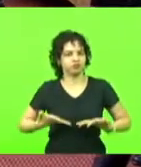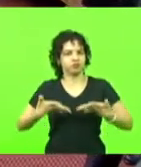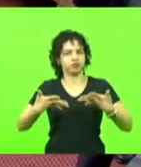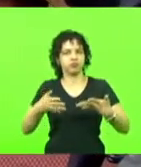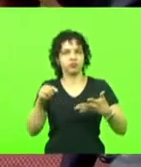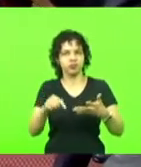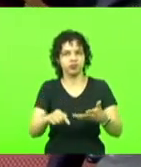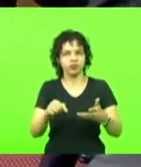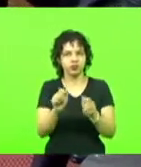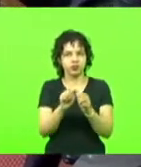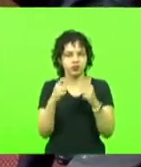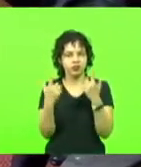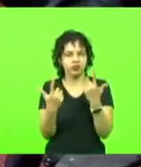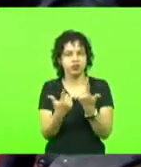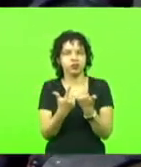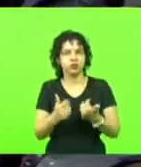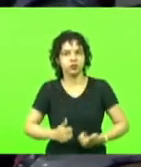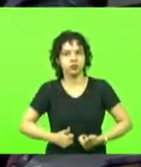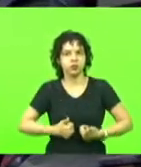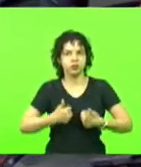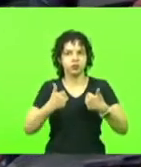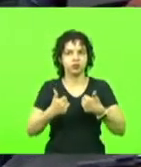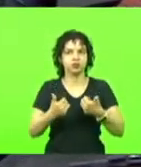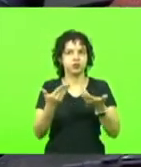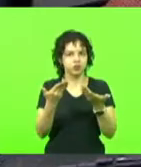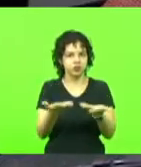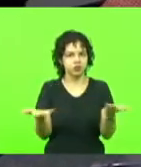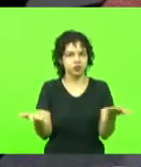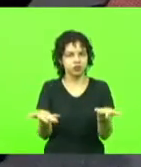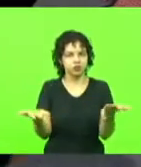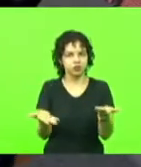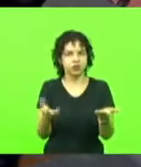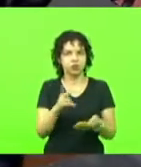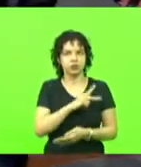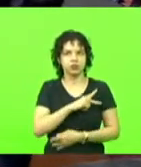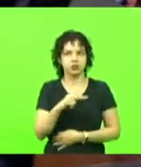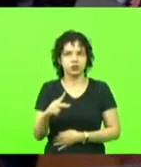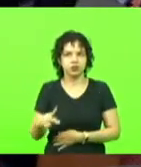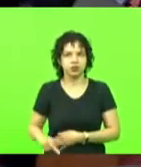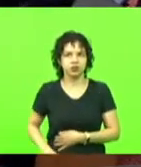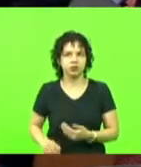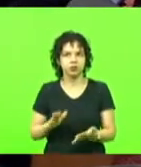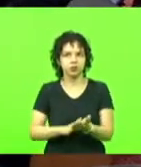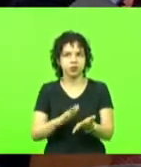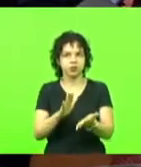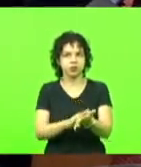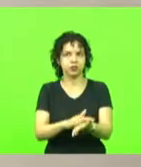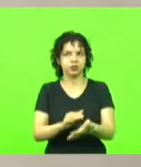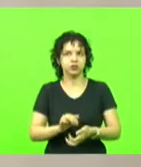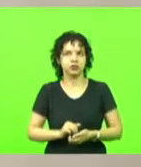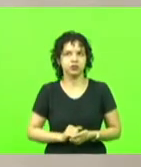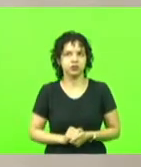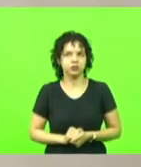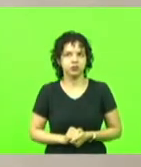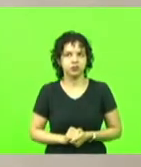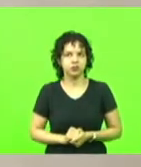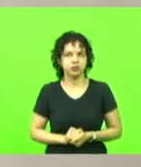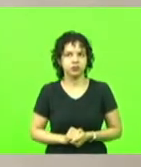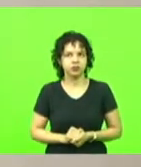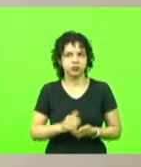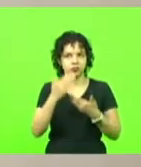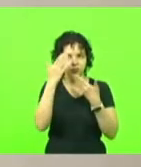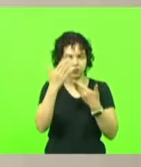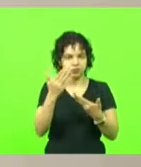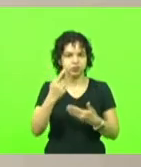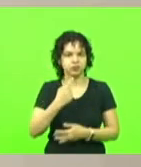casa e é um orgulho para nós tê-lo como presidente nesses dias. Parabéns. Obrigado, deputada Paulinha.